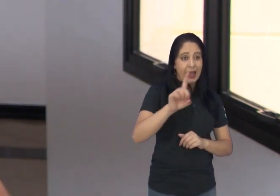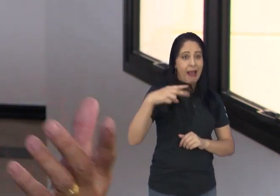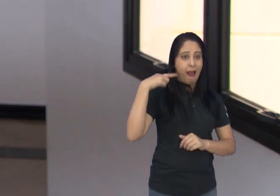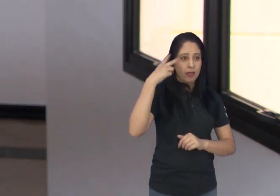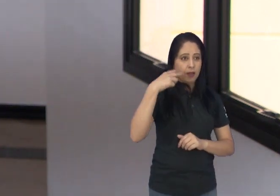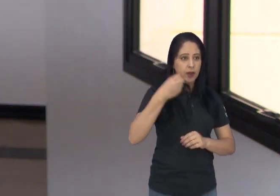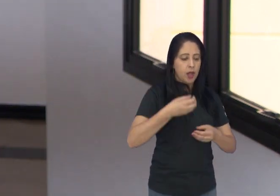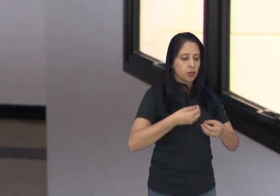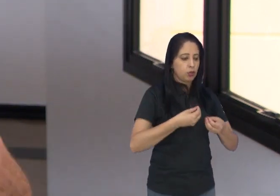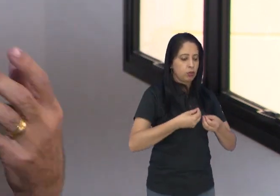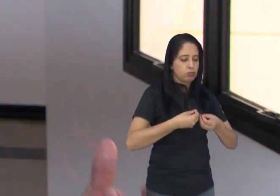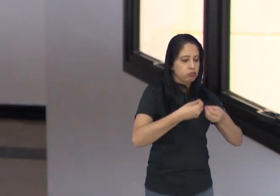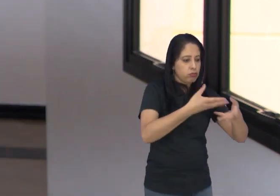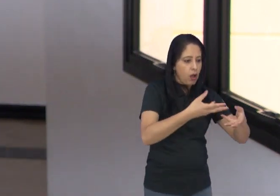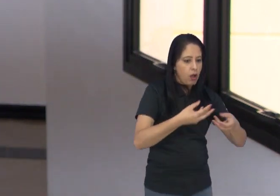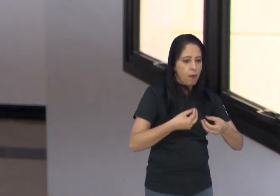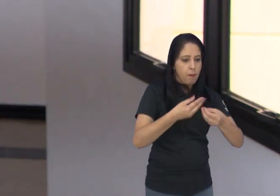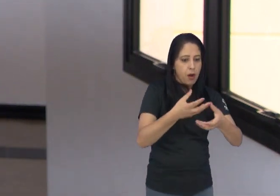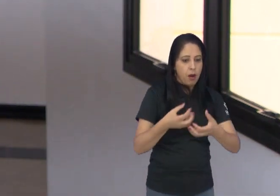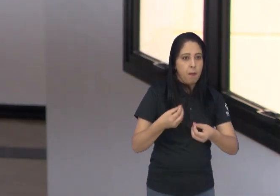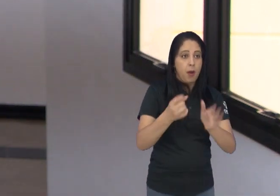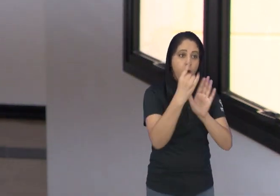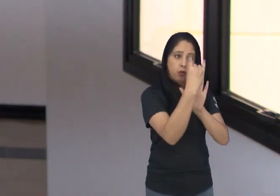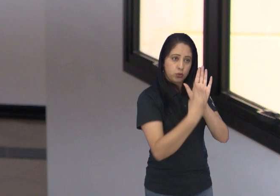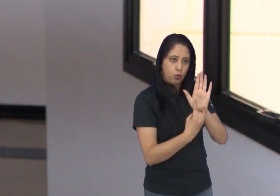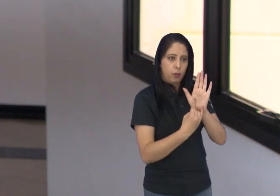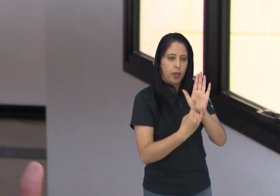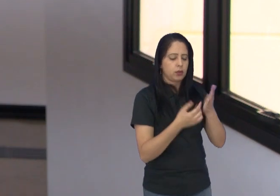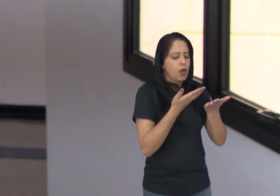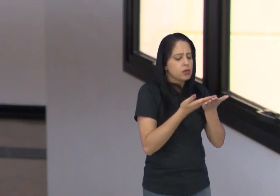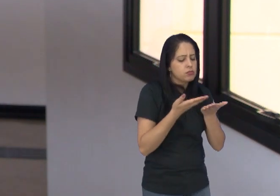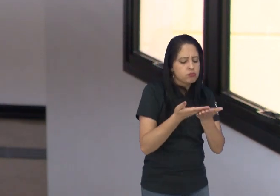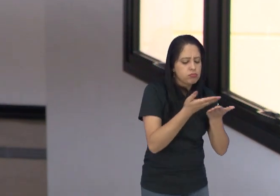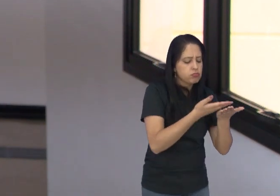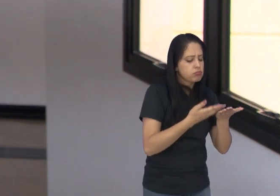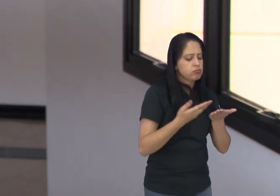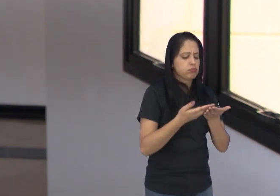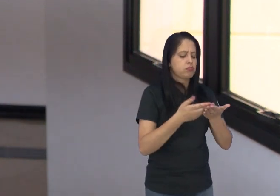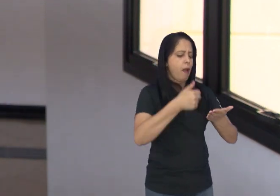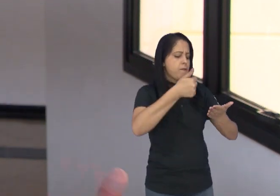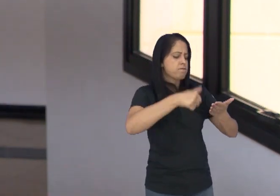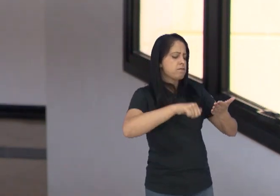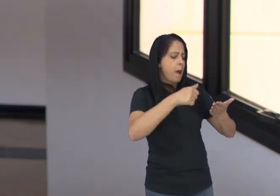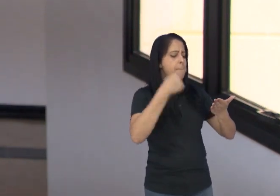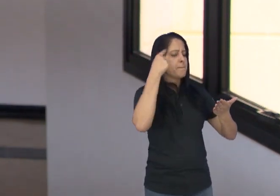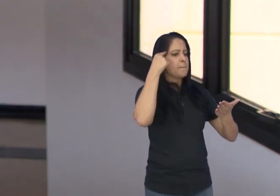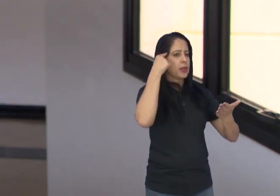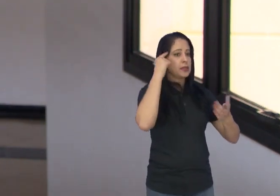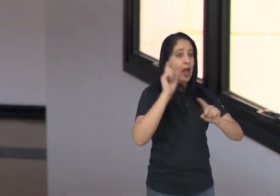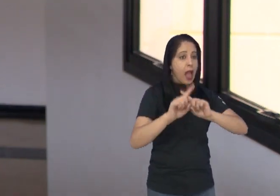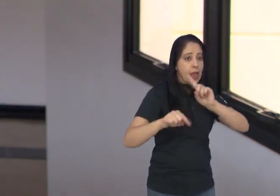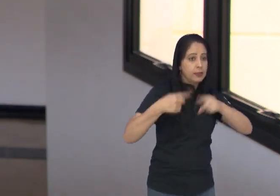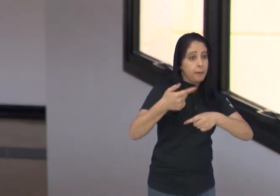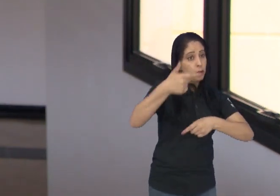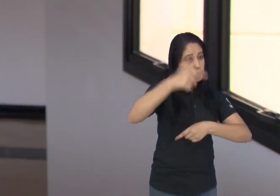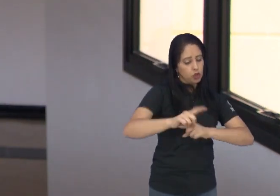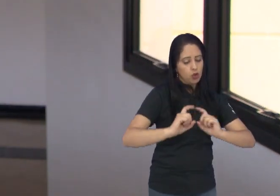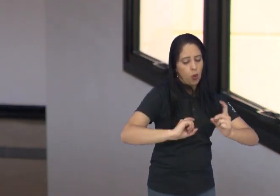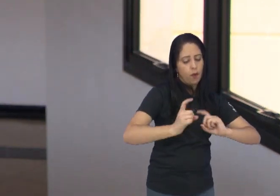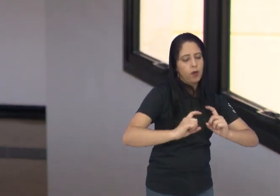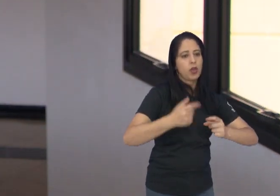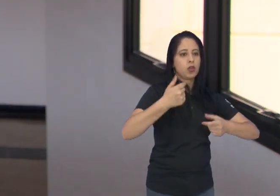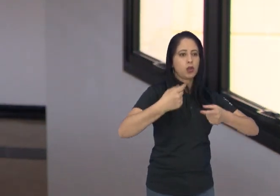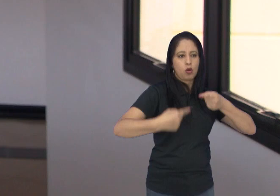logicamente, se debrucem, estudem esse plano, para que a gente possa discutir o que está sendo acontecido, de repente, se houver necessidade,